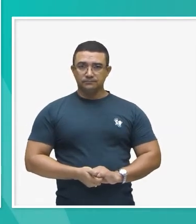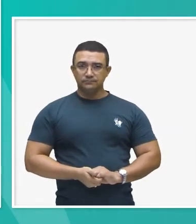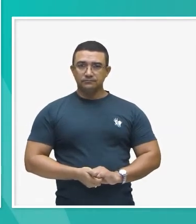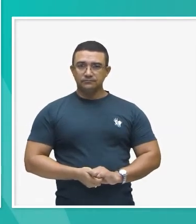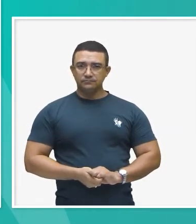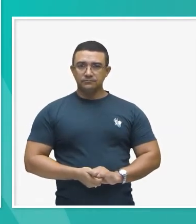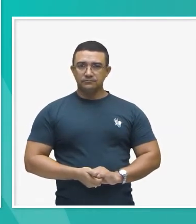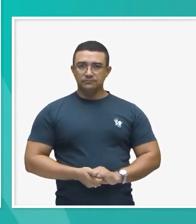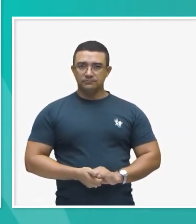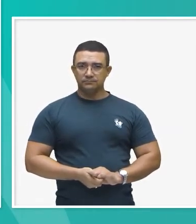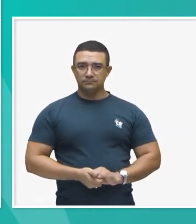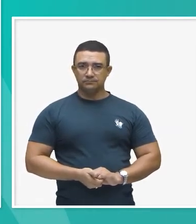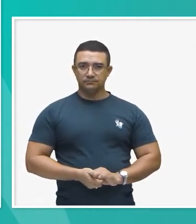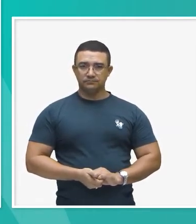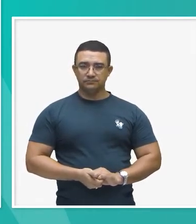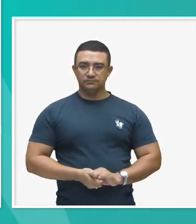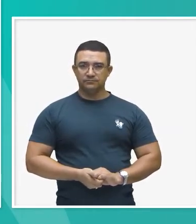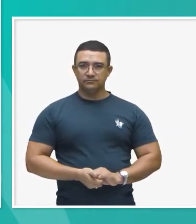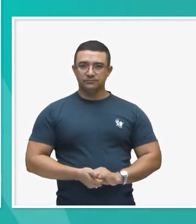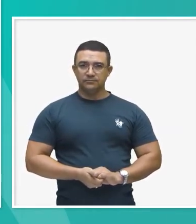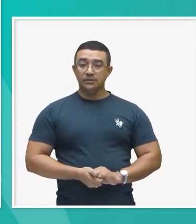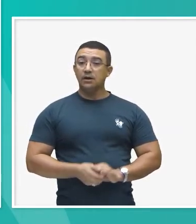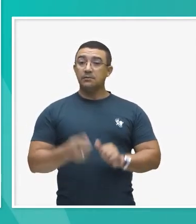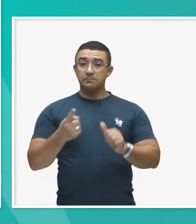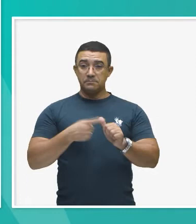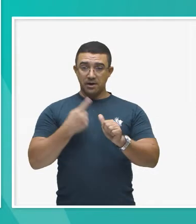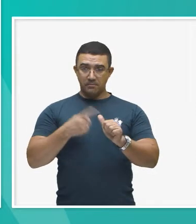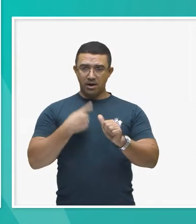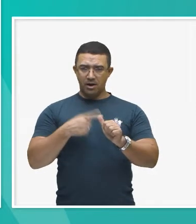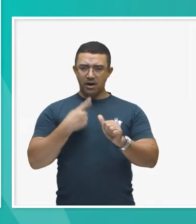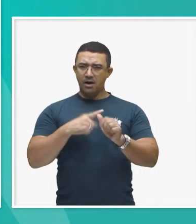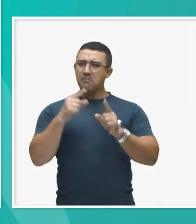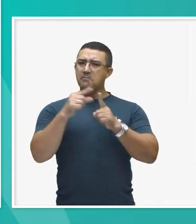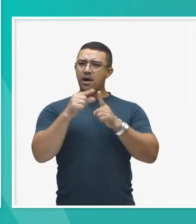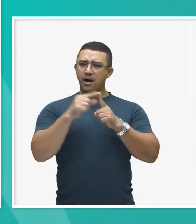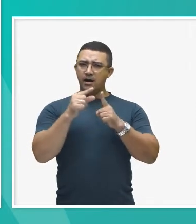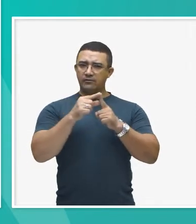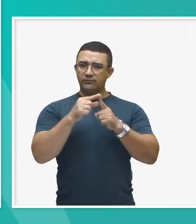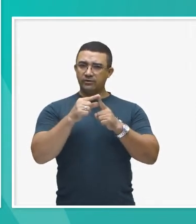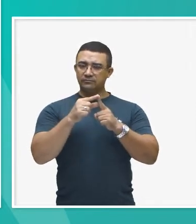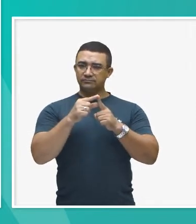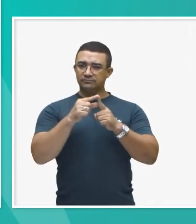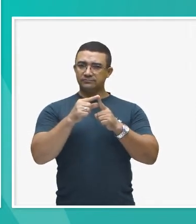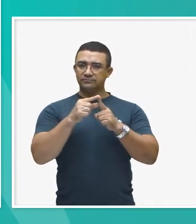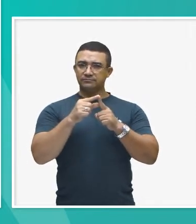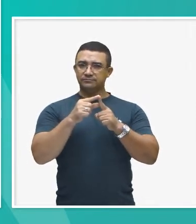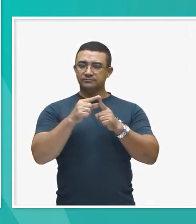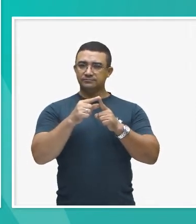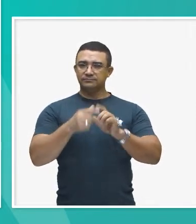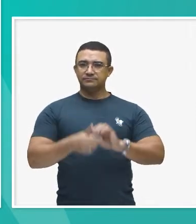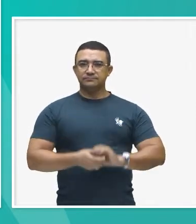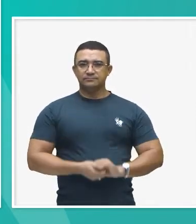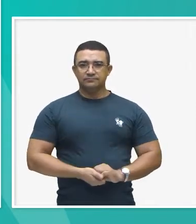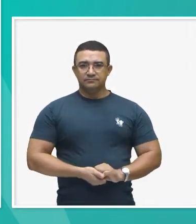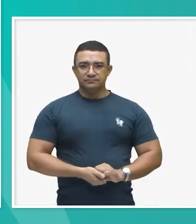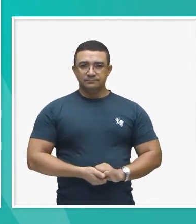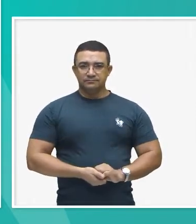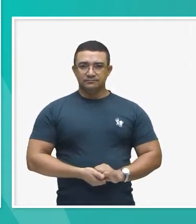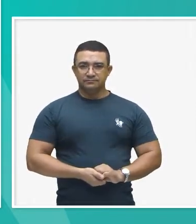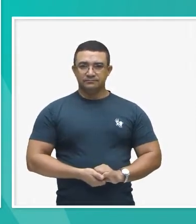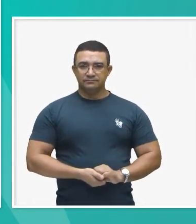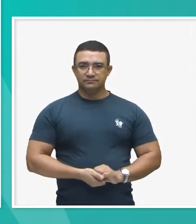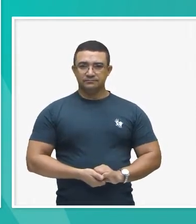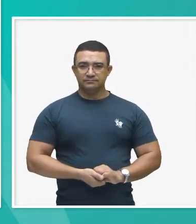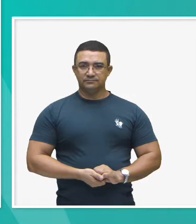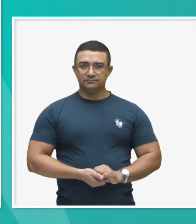Acquiring vocabulary, eu tenho a primeira expressão, né, que inclusive estava ali no nosso Understanding the Story lá anteriormente, né,